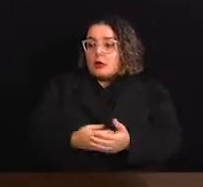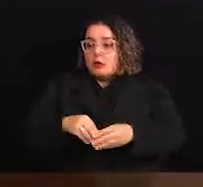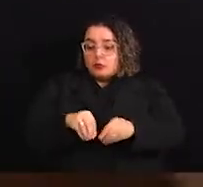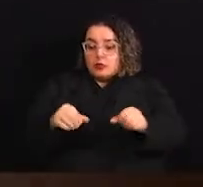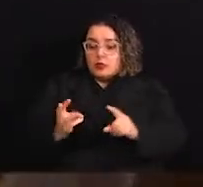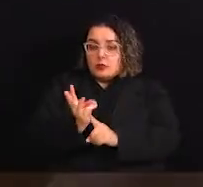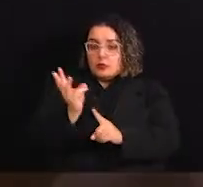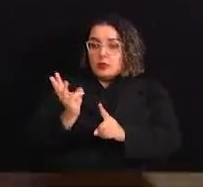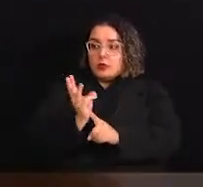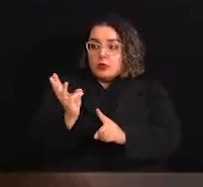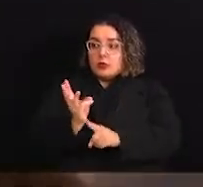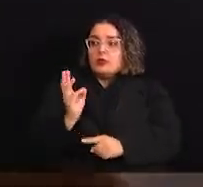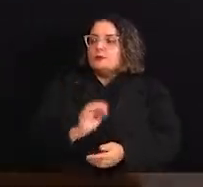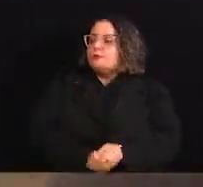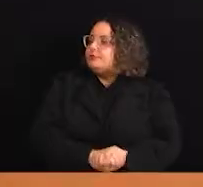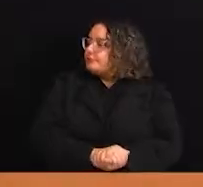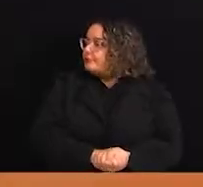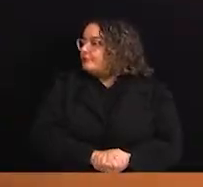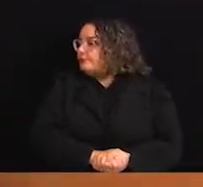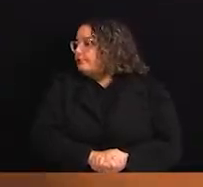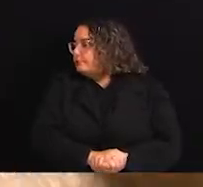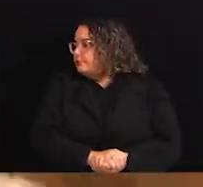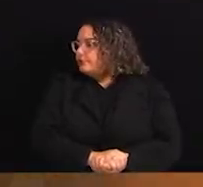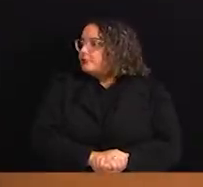na farinha de trigo.